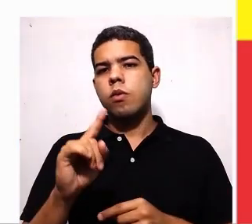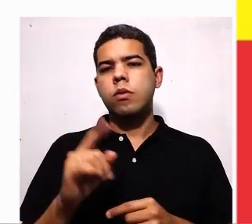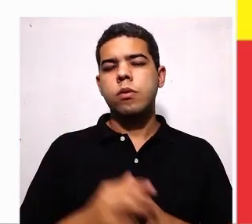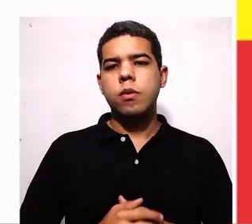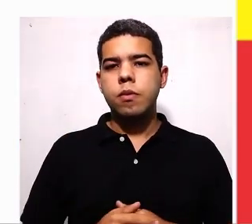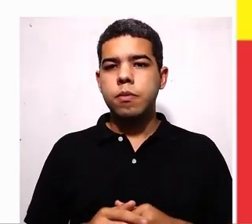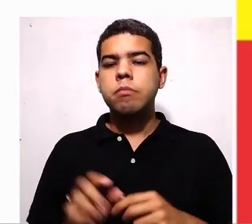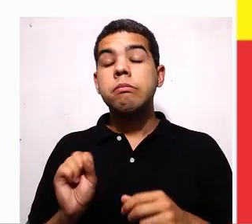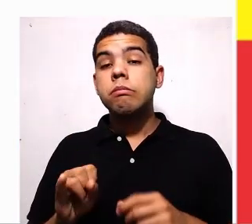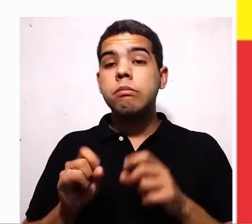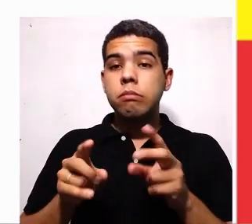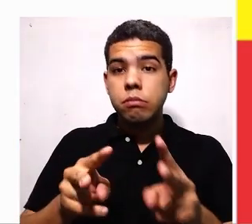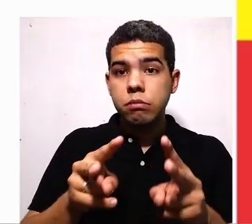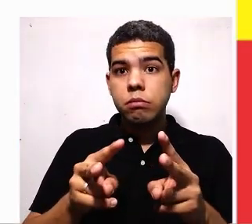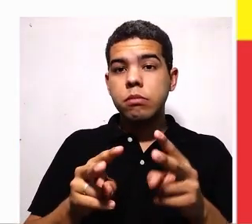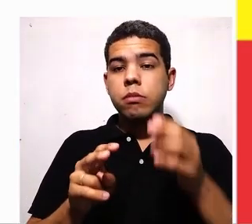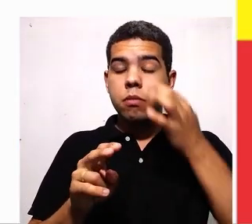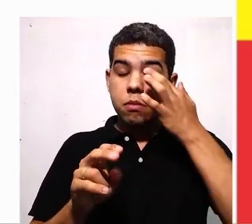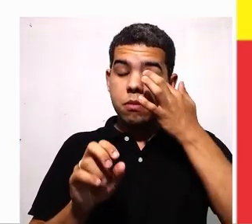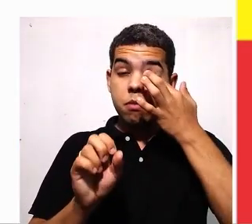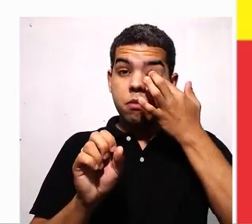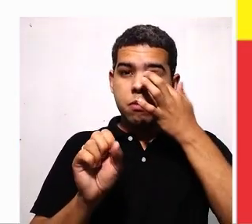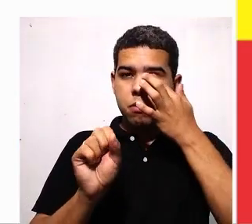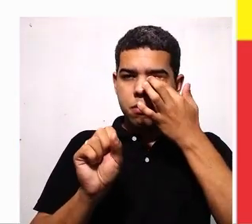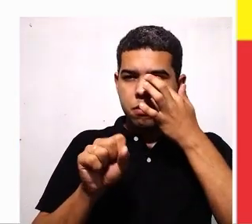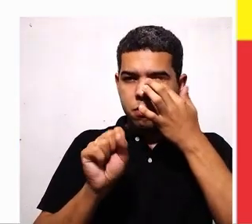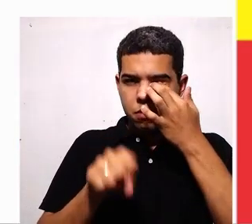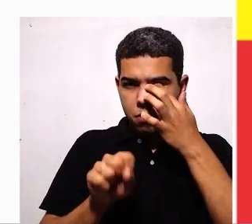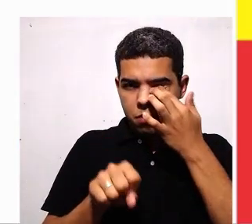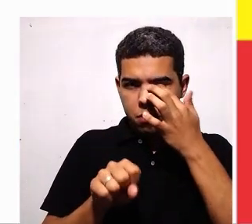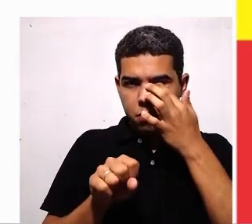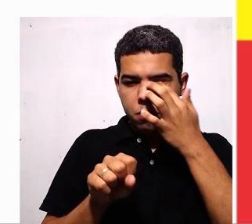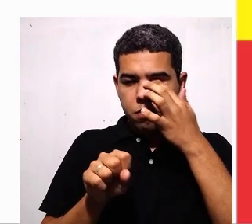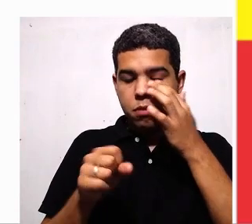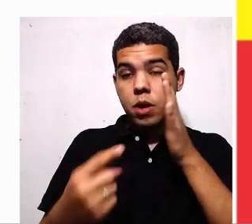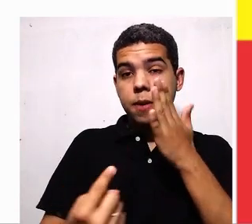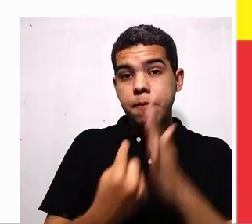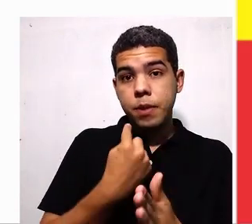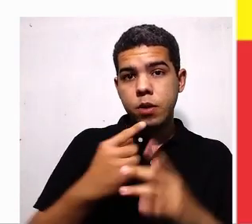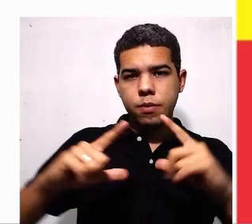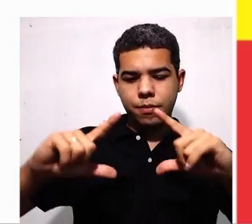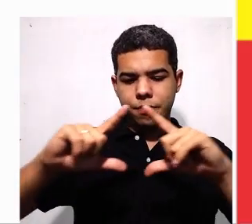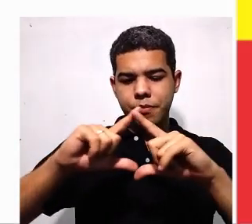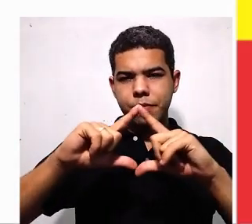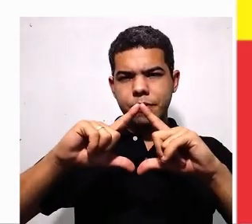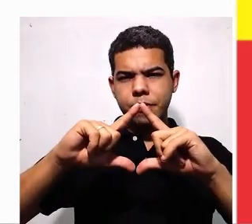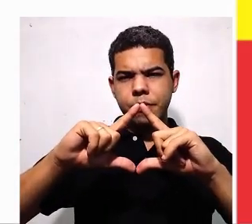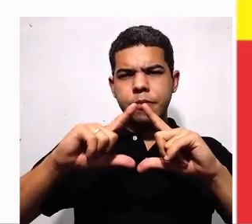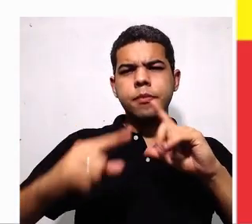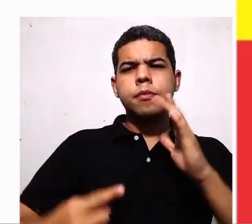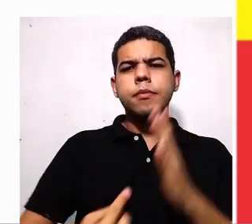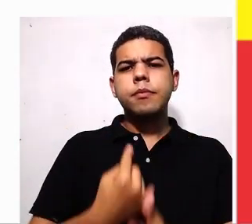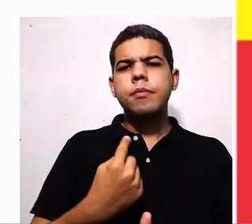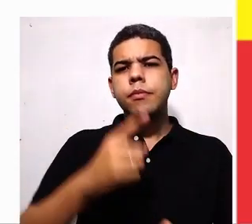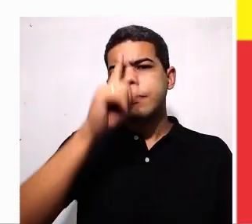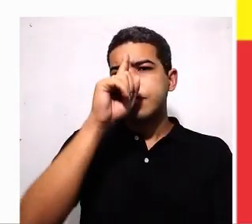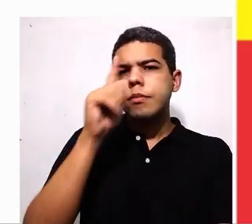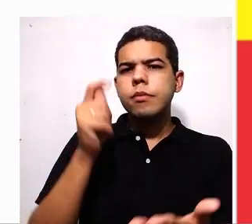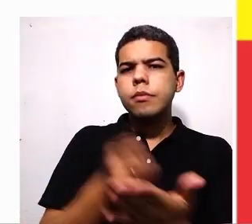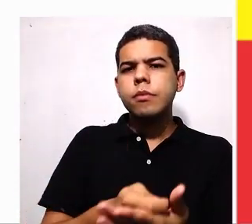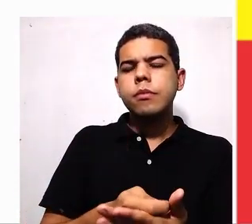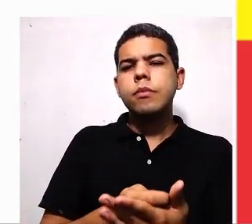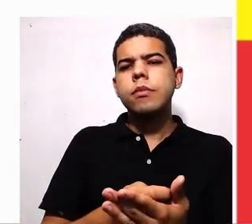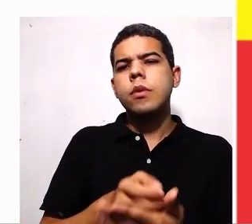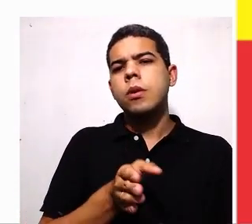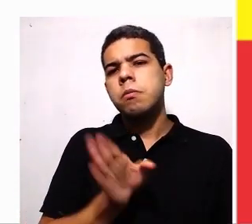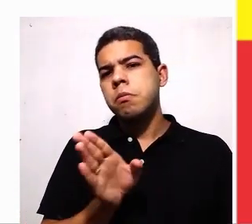Então, se eu vou continuar, olha aí o fluxograma. Aí vai perguntar. Você vai decidir